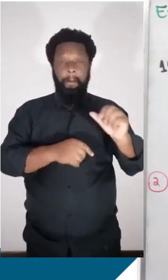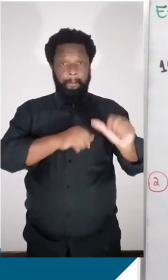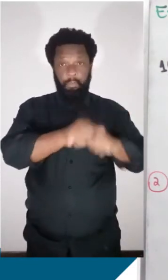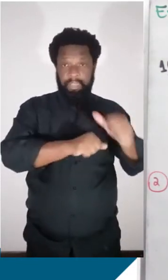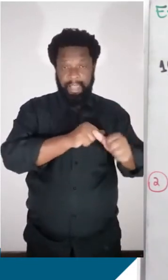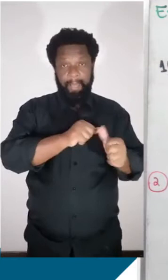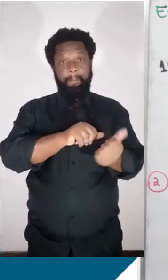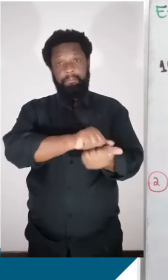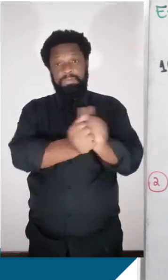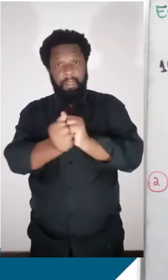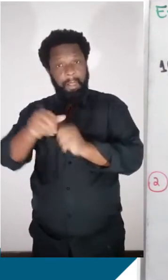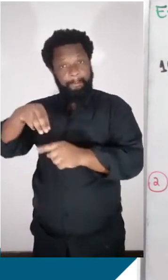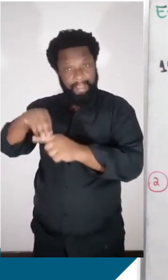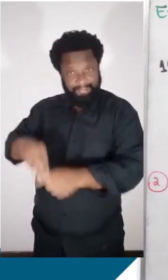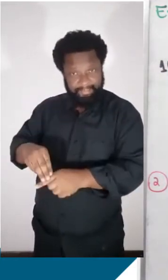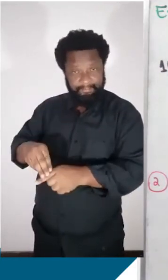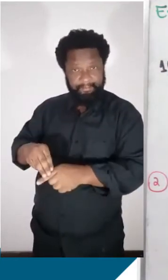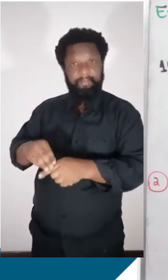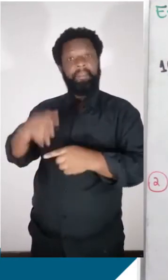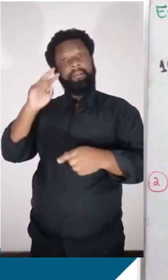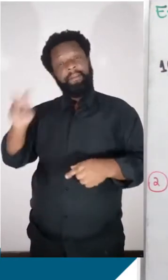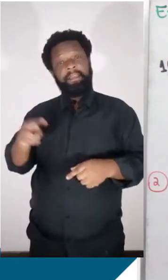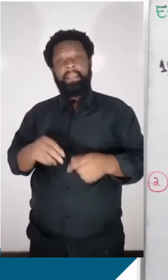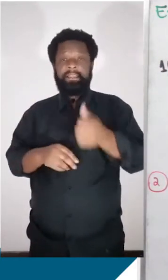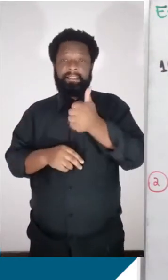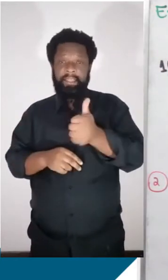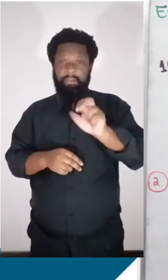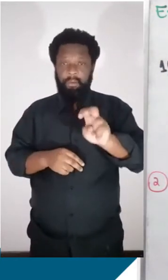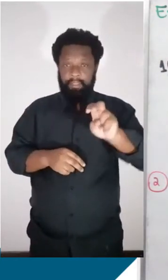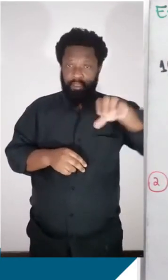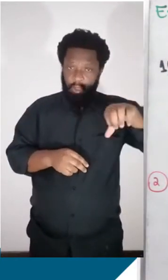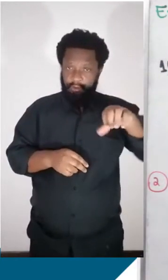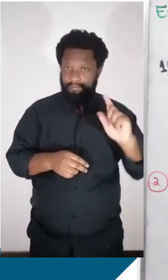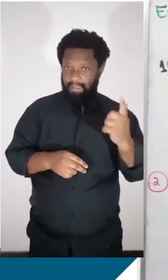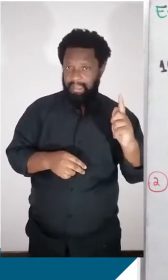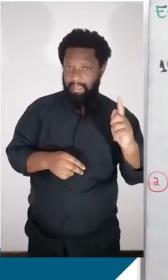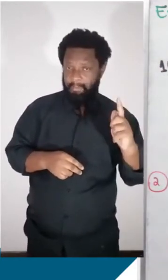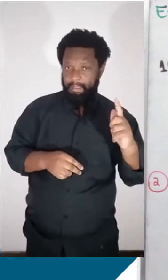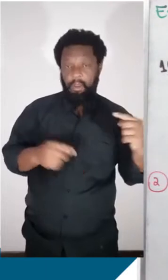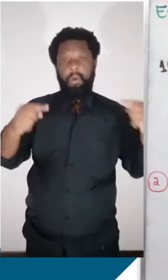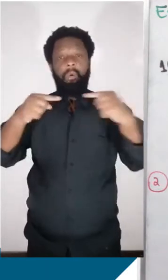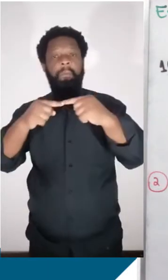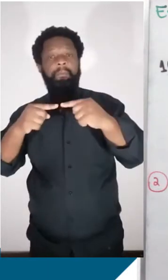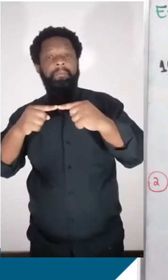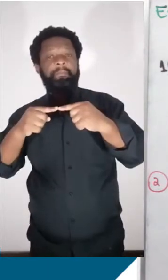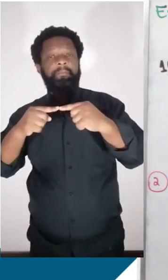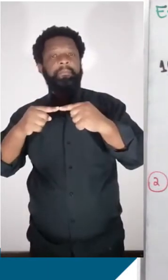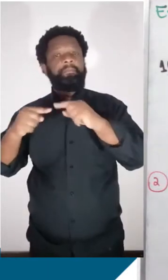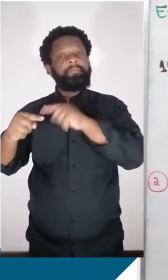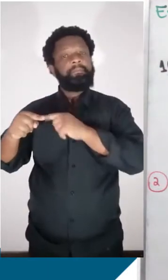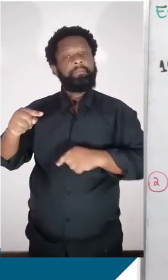para massa porque a questão quer saber massa. Então tá aqui 159 gramas. está